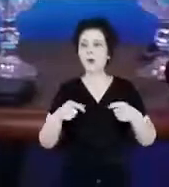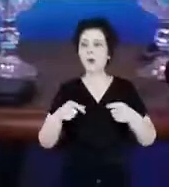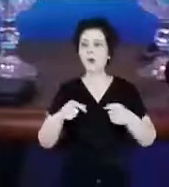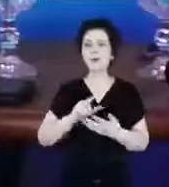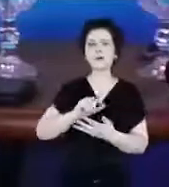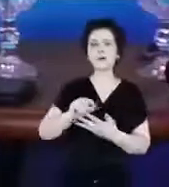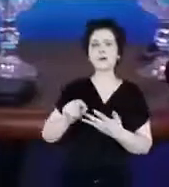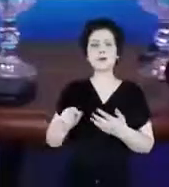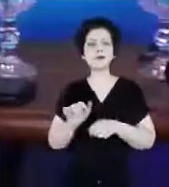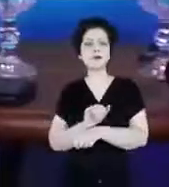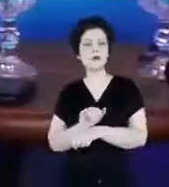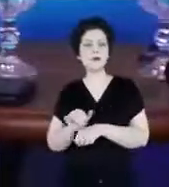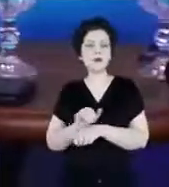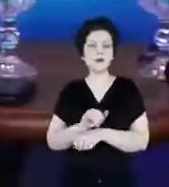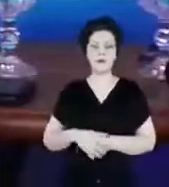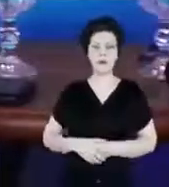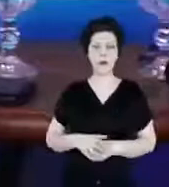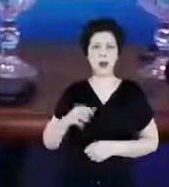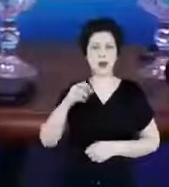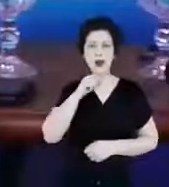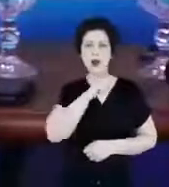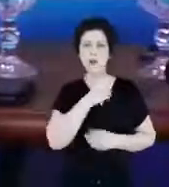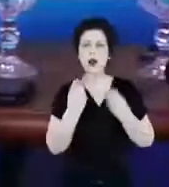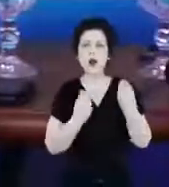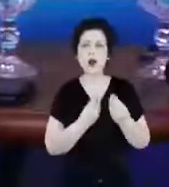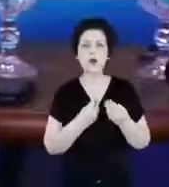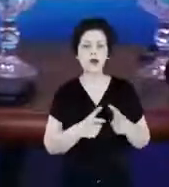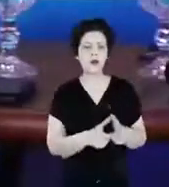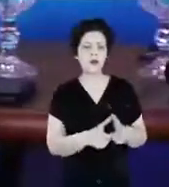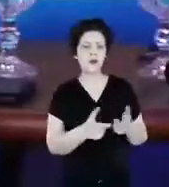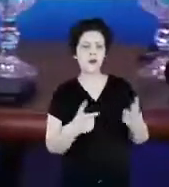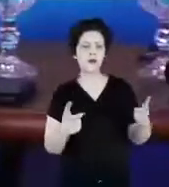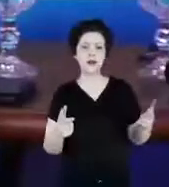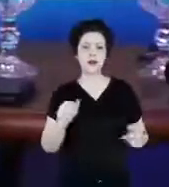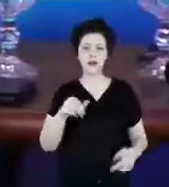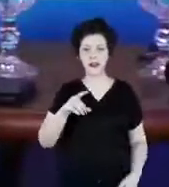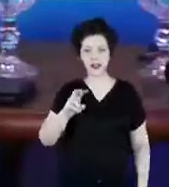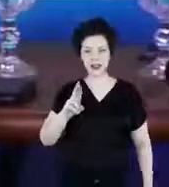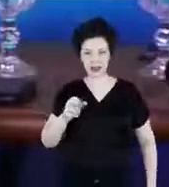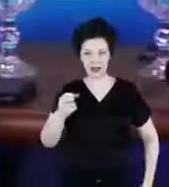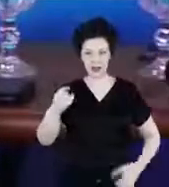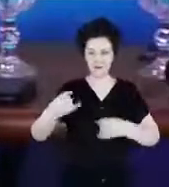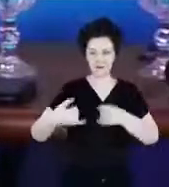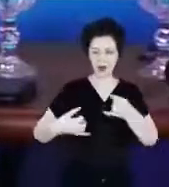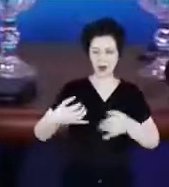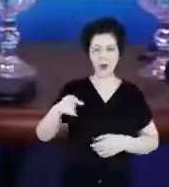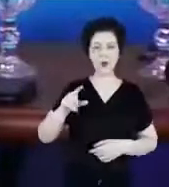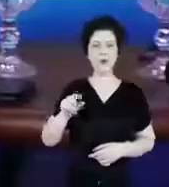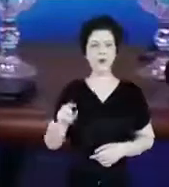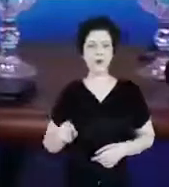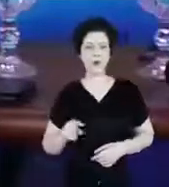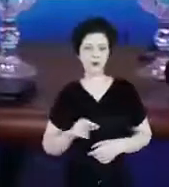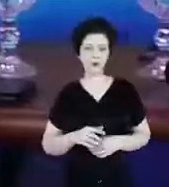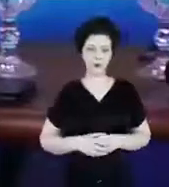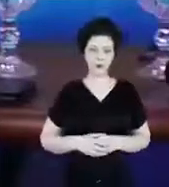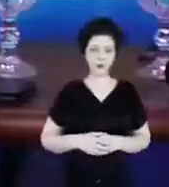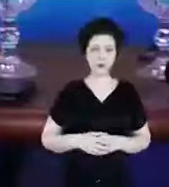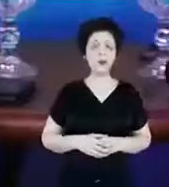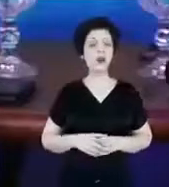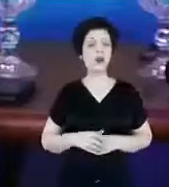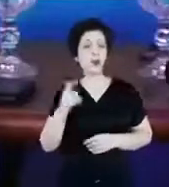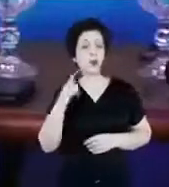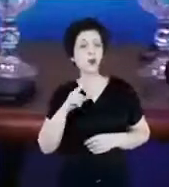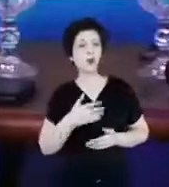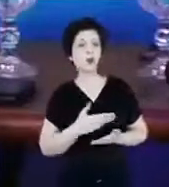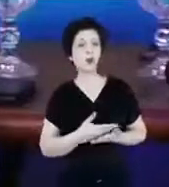se deram de forma muito rápida, com o crescimento, inclusive, como o André muito bem já colocou, né, da introdução